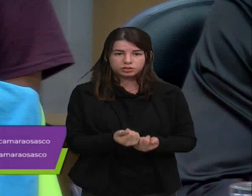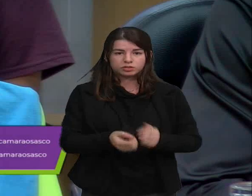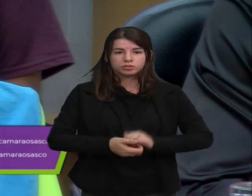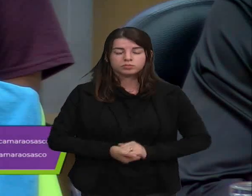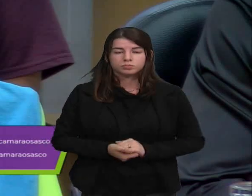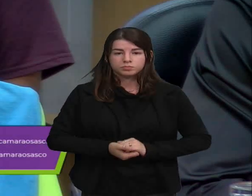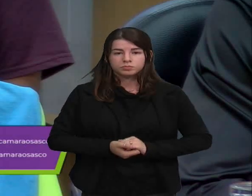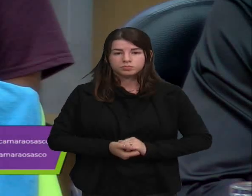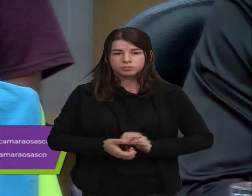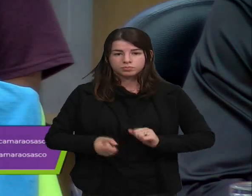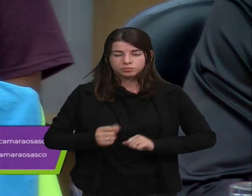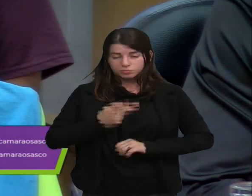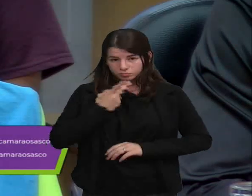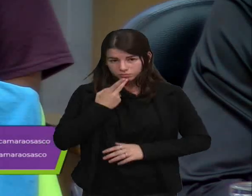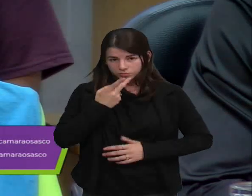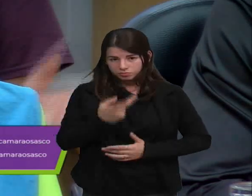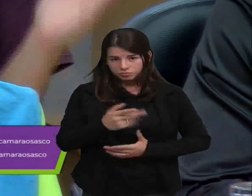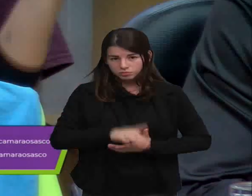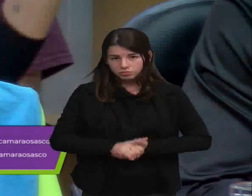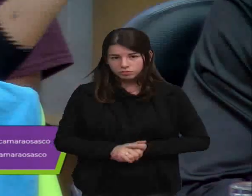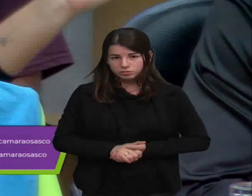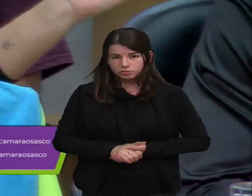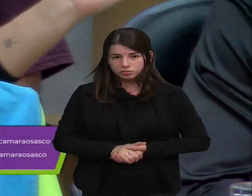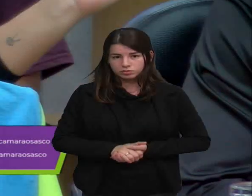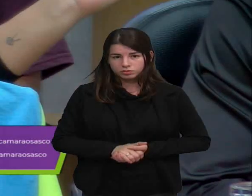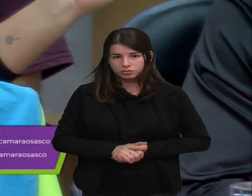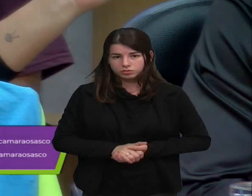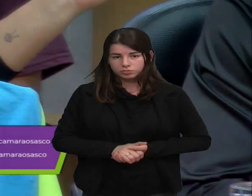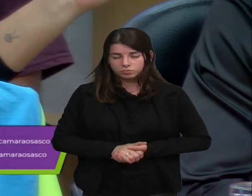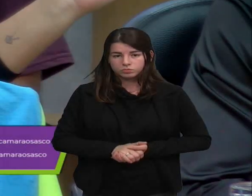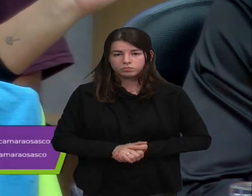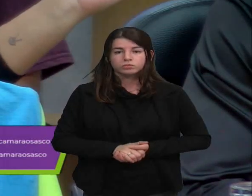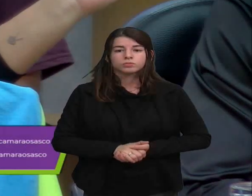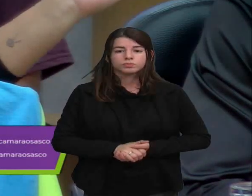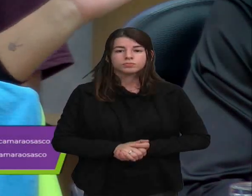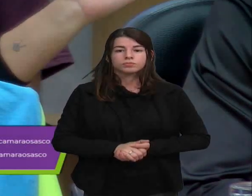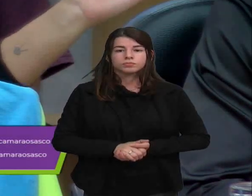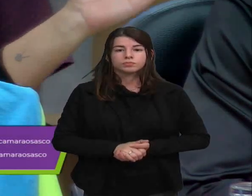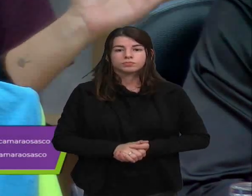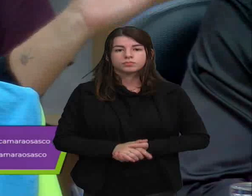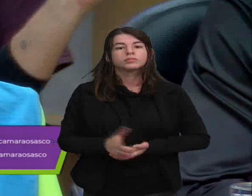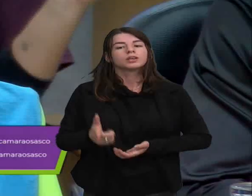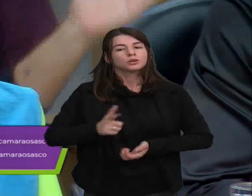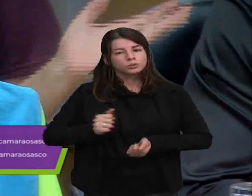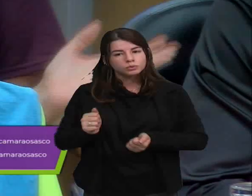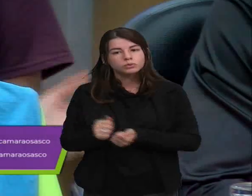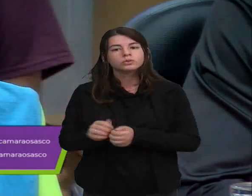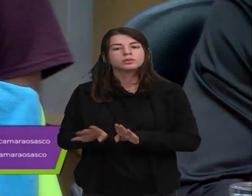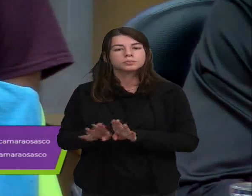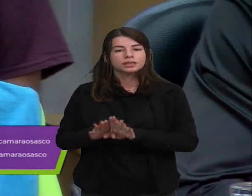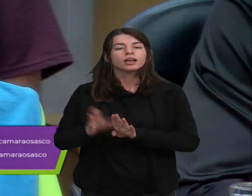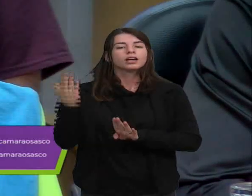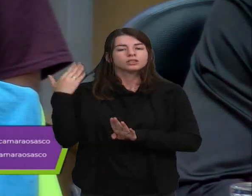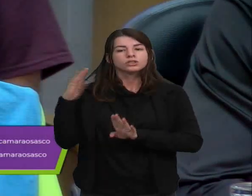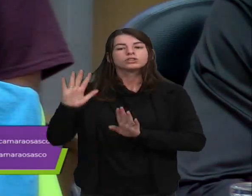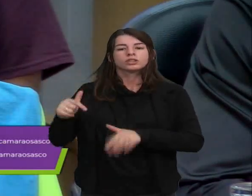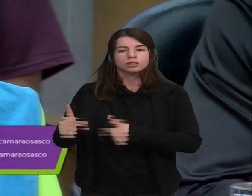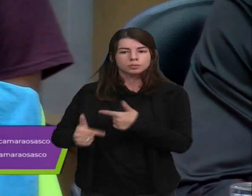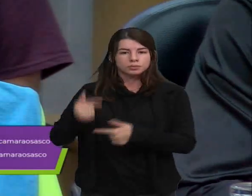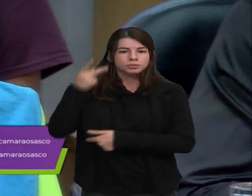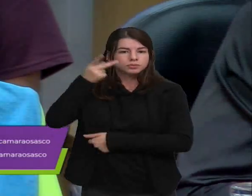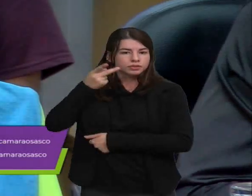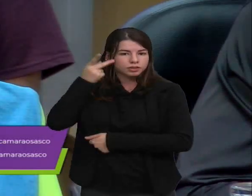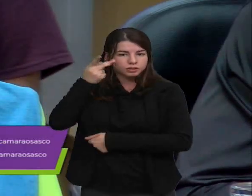palavra o nosso também parceiro que já foi vereador nessa casa João